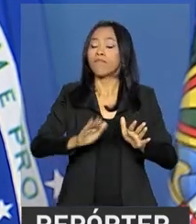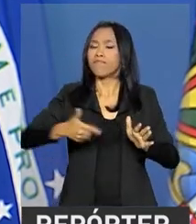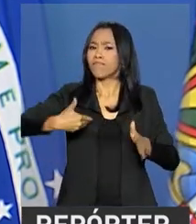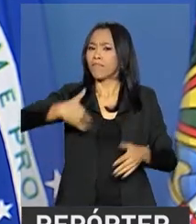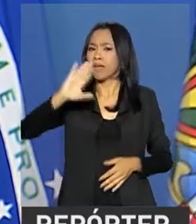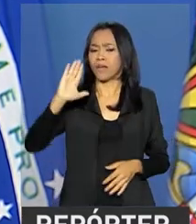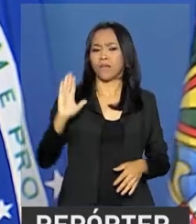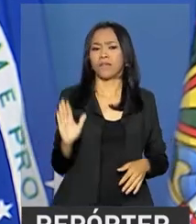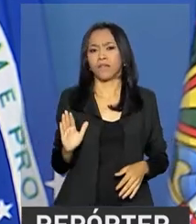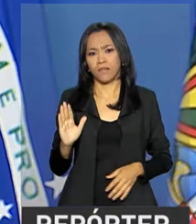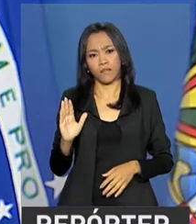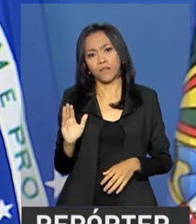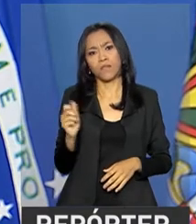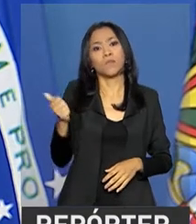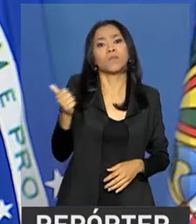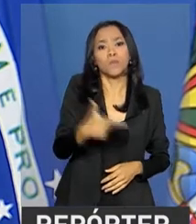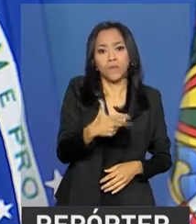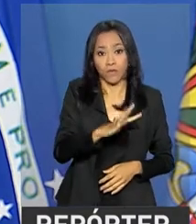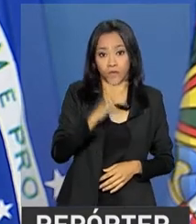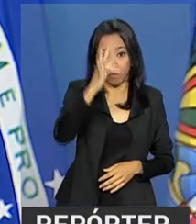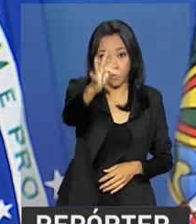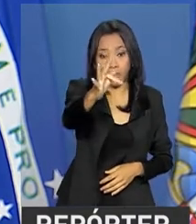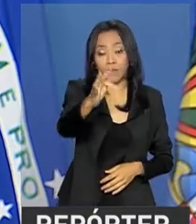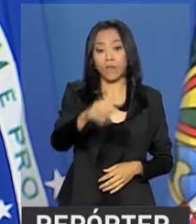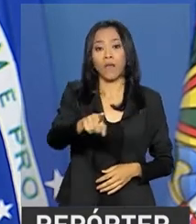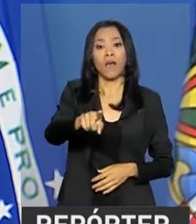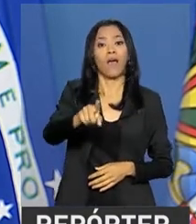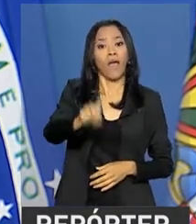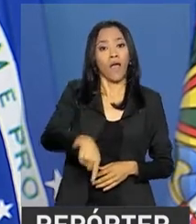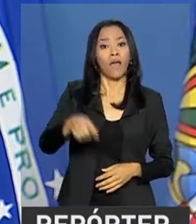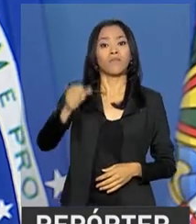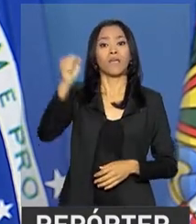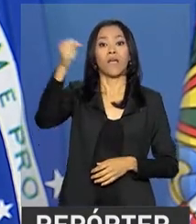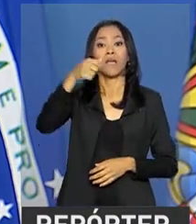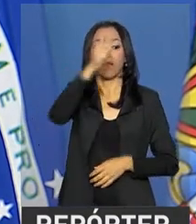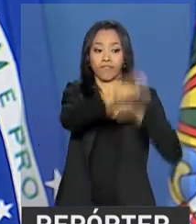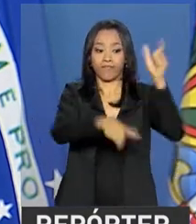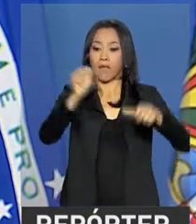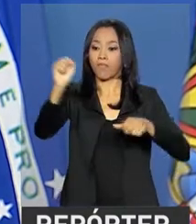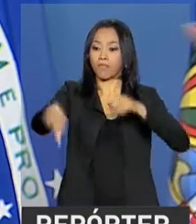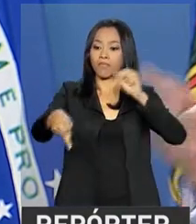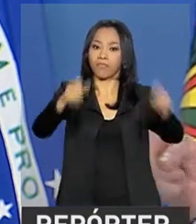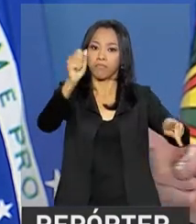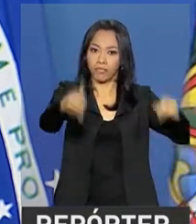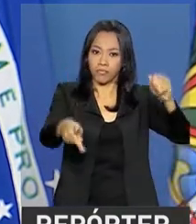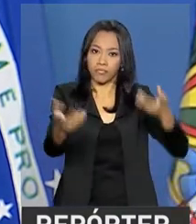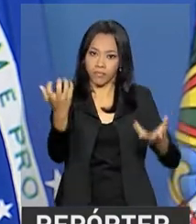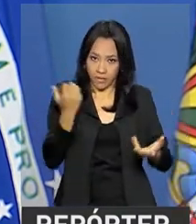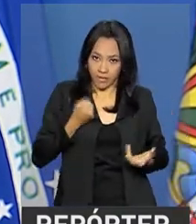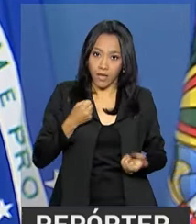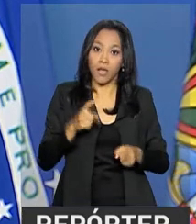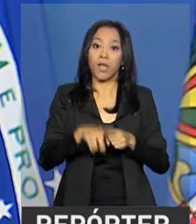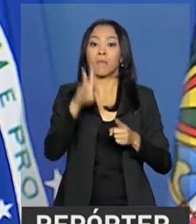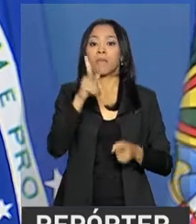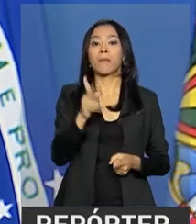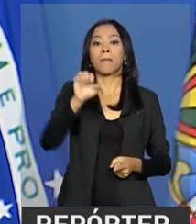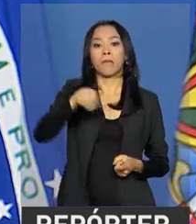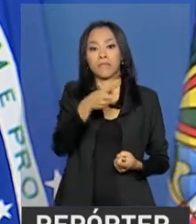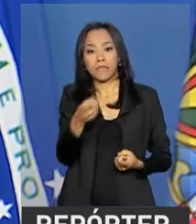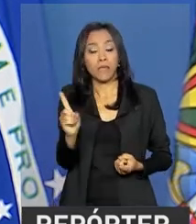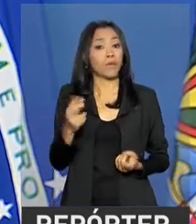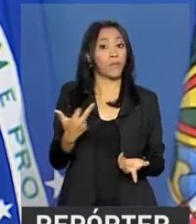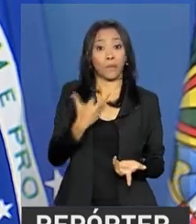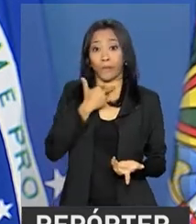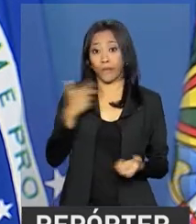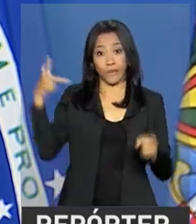o futuro do país é o que os aposentados ganham o que os pensionistas ganham e que não podem